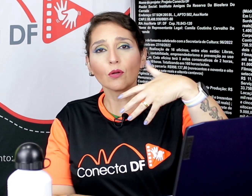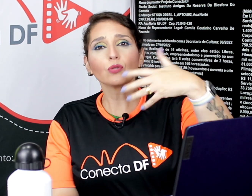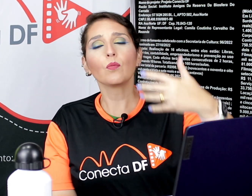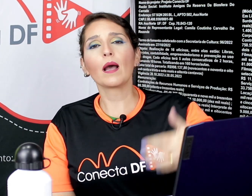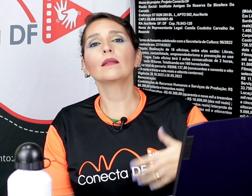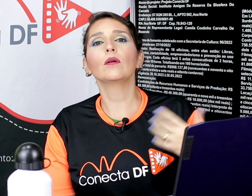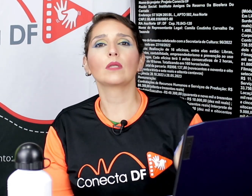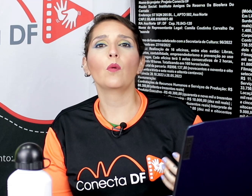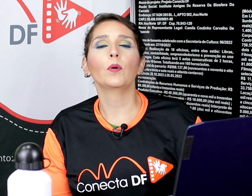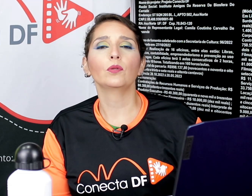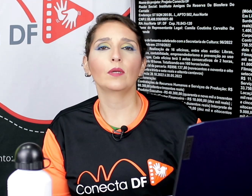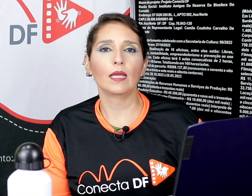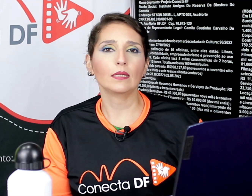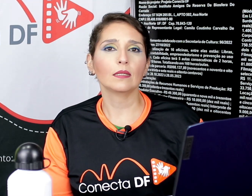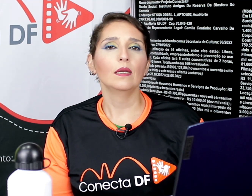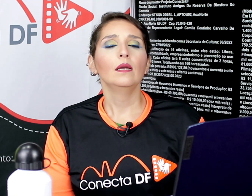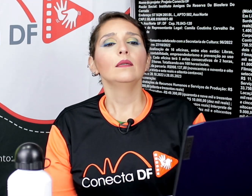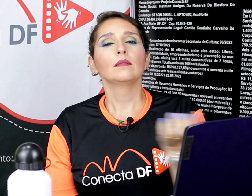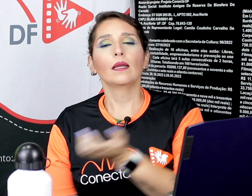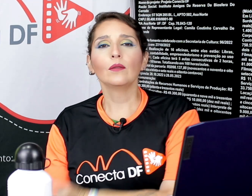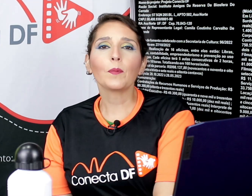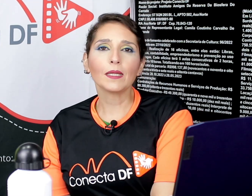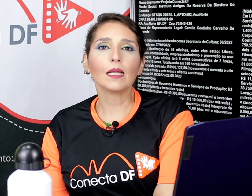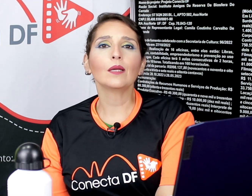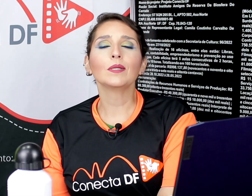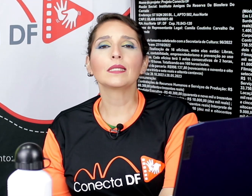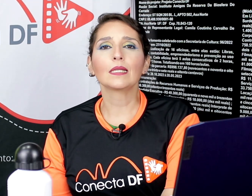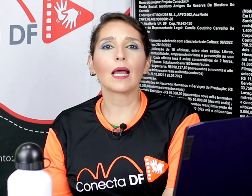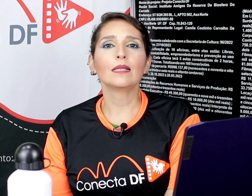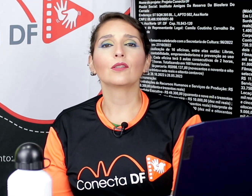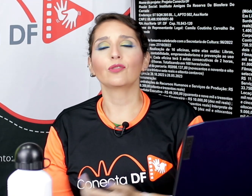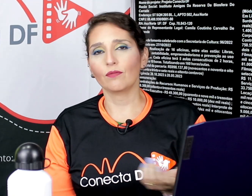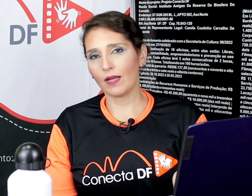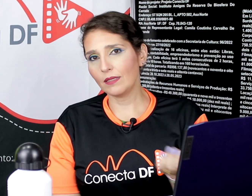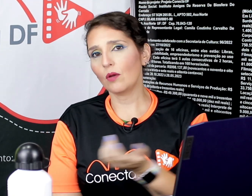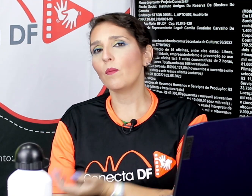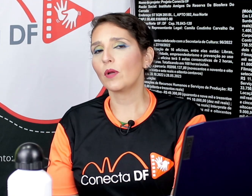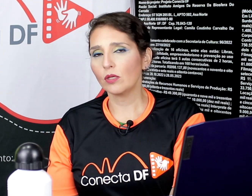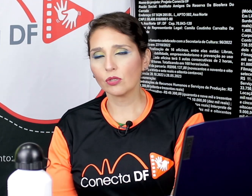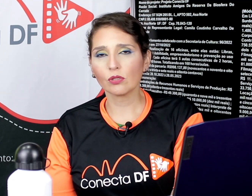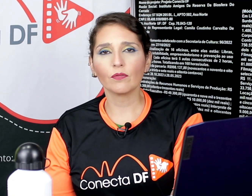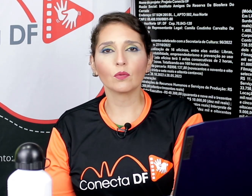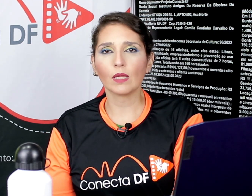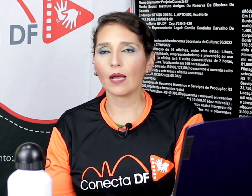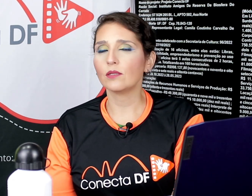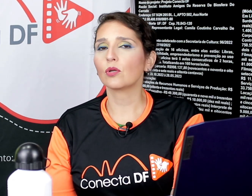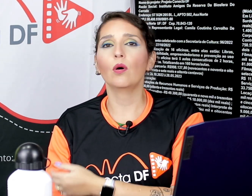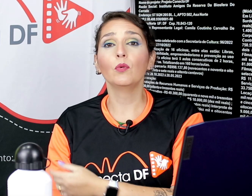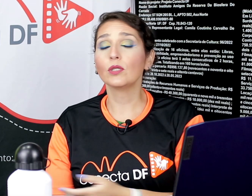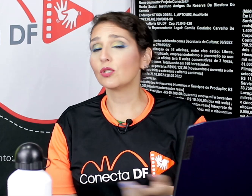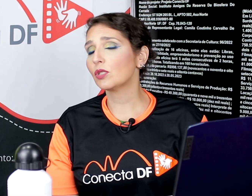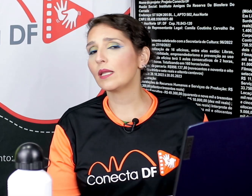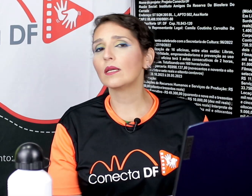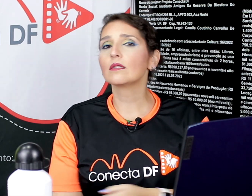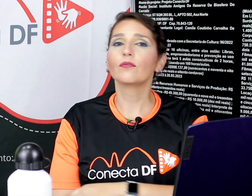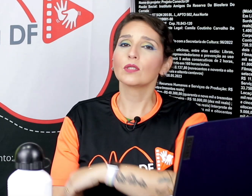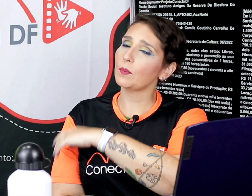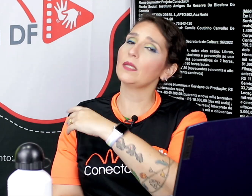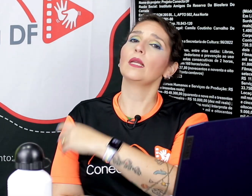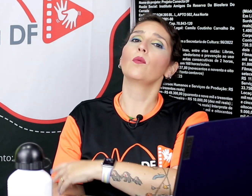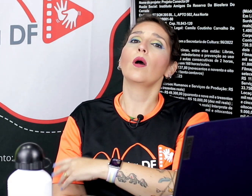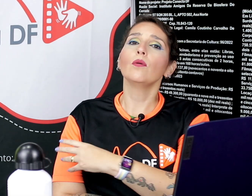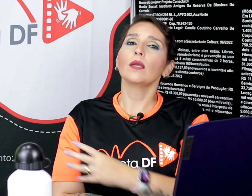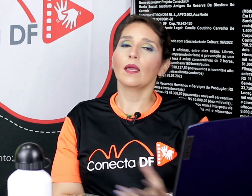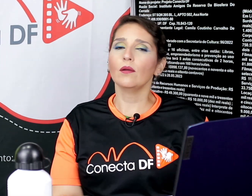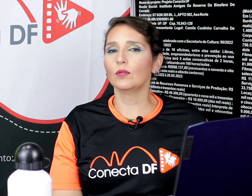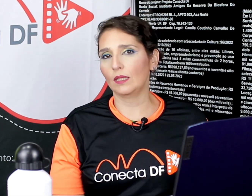está acostumado a usar o português, está indo aprender língua de sinais e a gente vai ter um pouquinho de dificuldade, como a gente teria se fosse